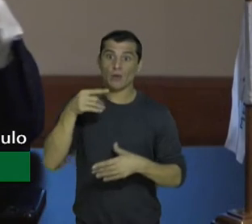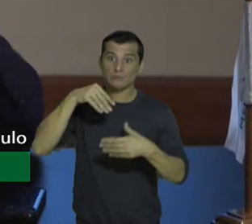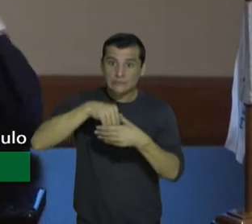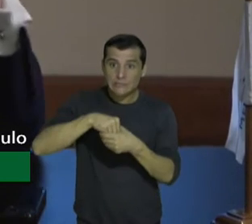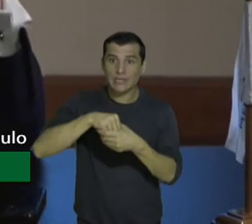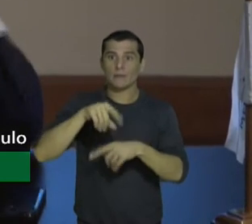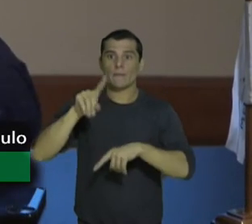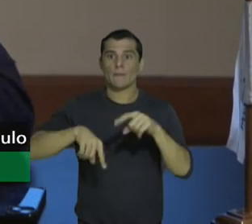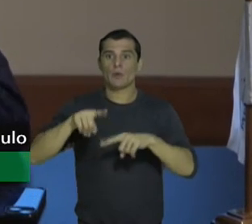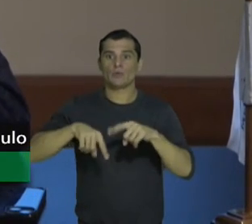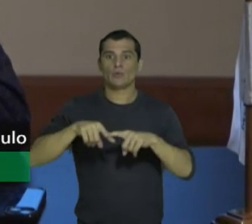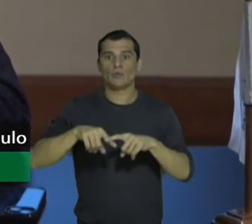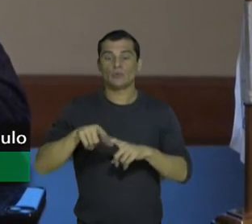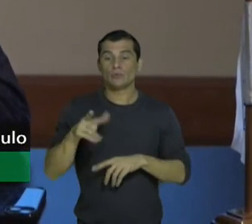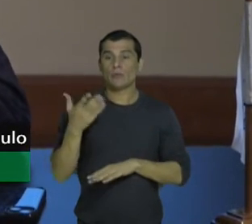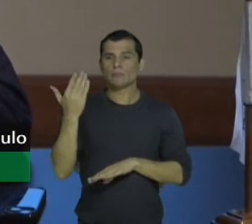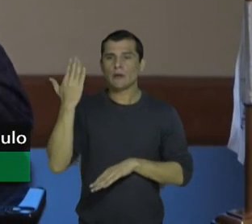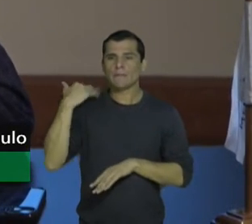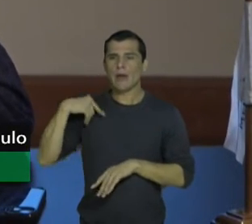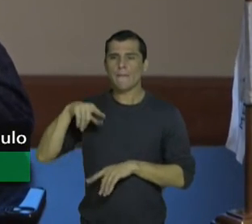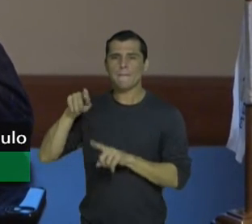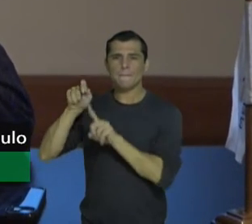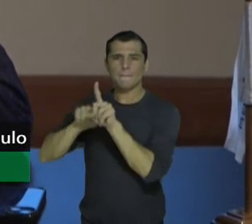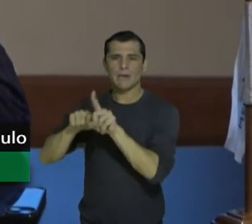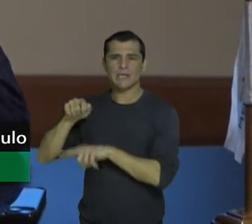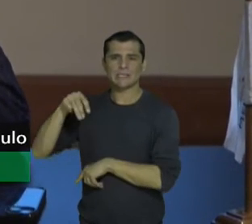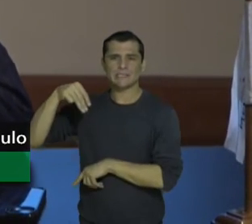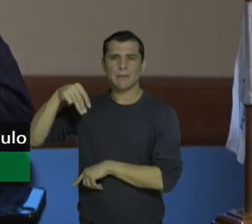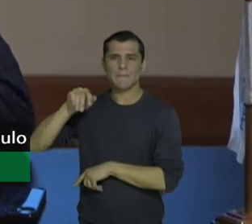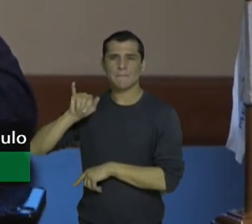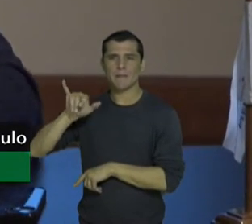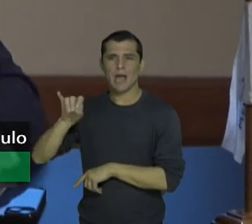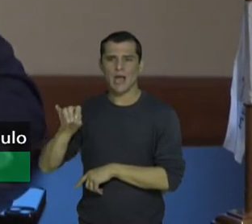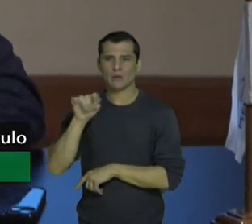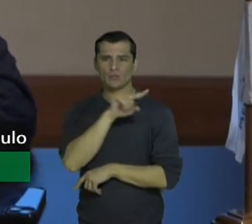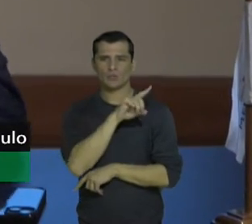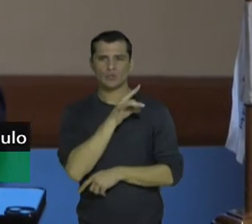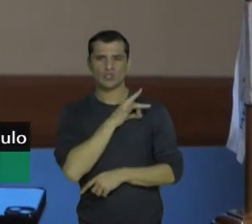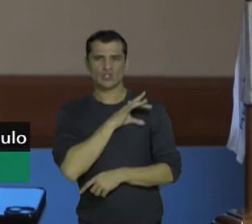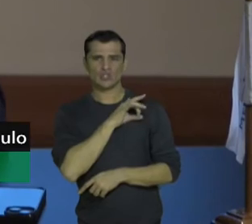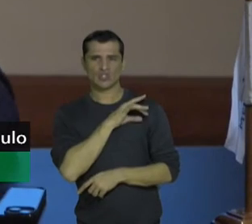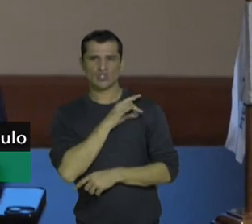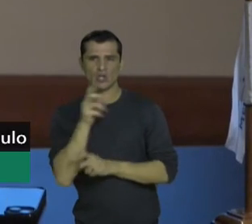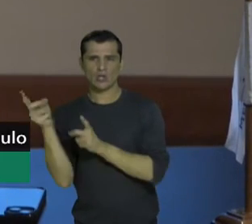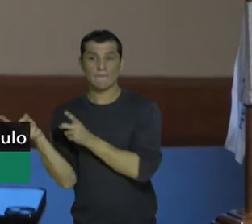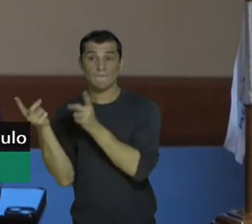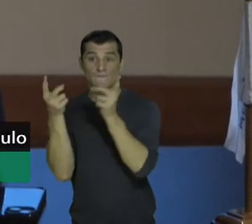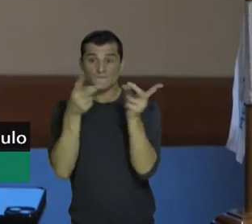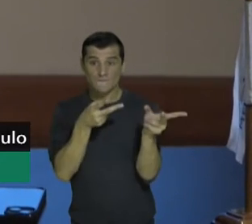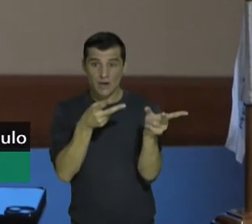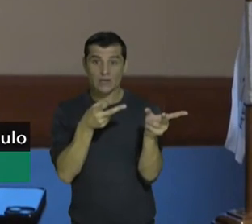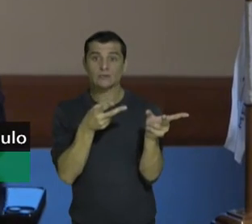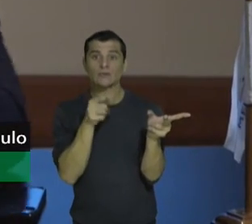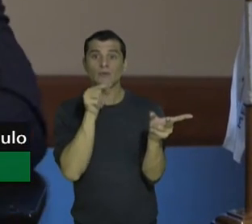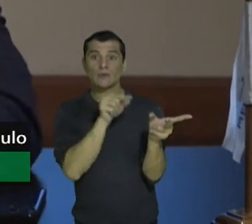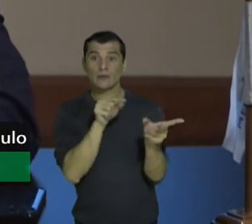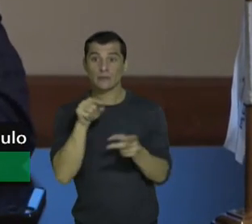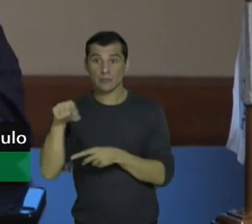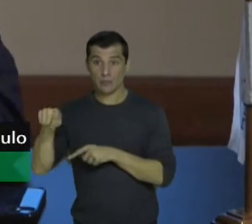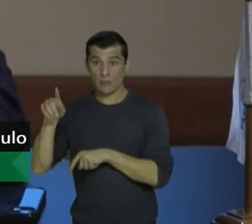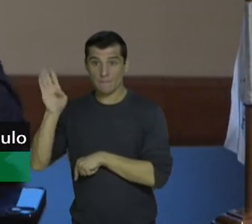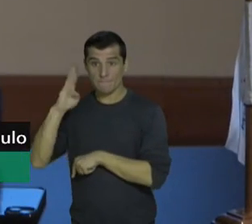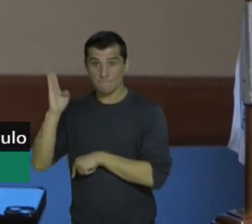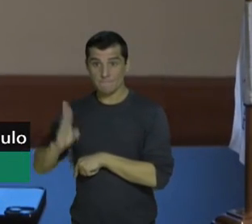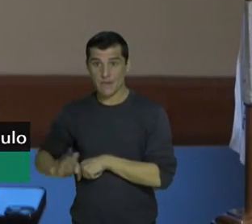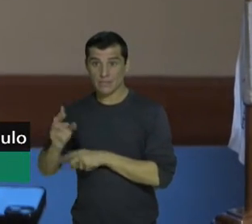o Secom até maio desse ano no Chile fiquei lá 3 anos e eh eh para vocês terem uma ideia os produtos que o Brasil mais